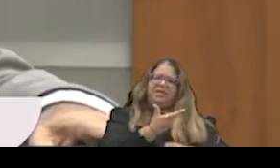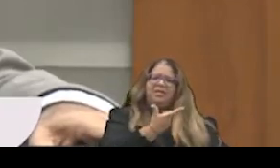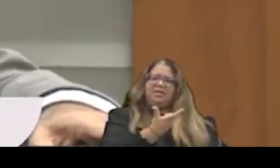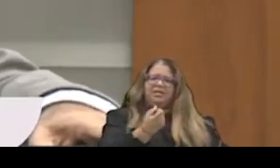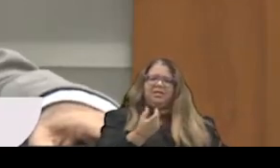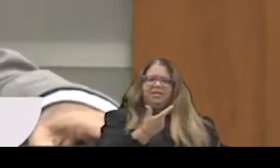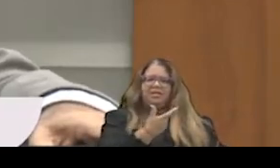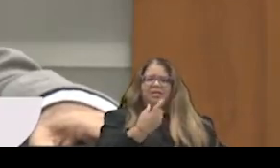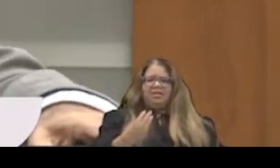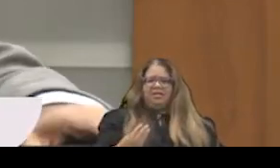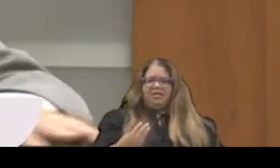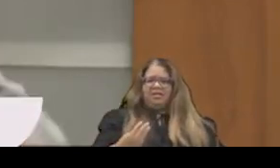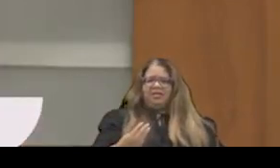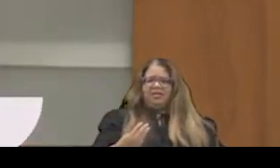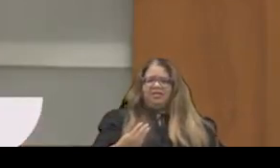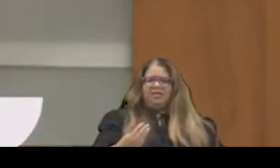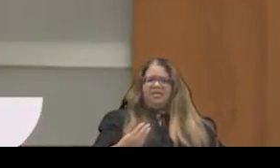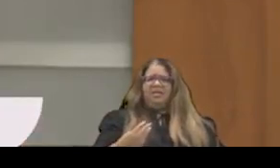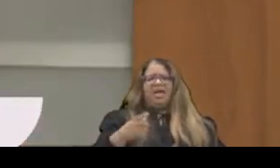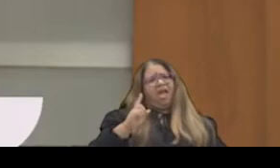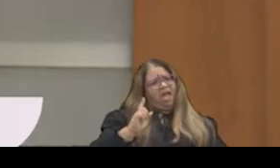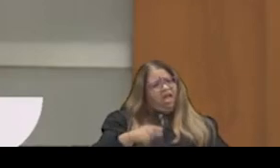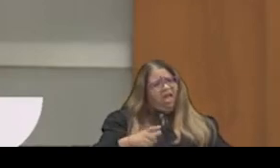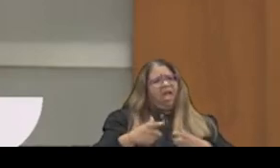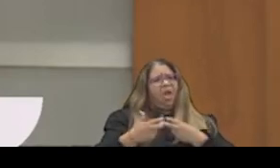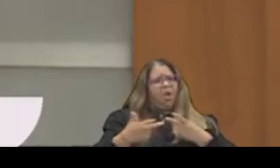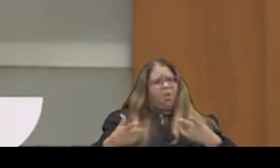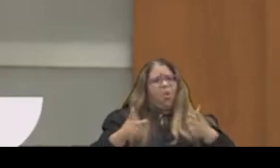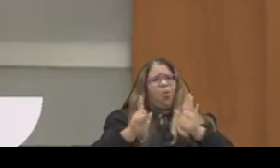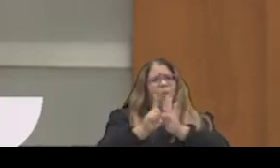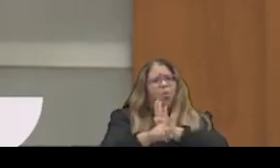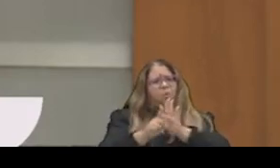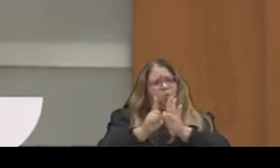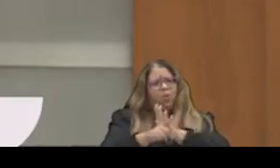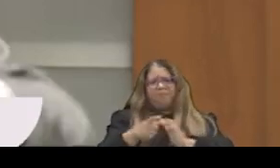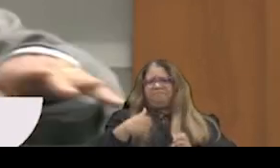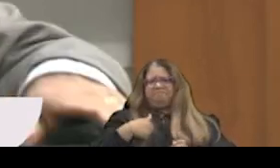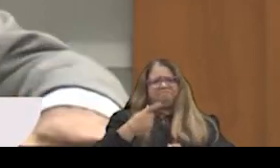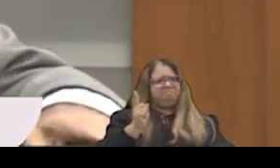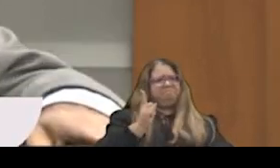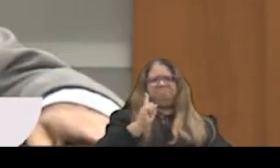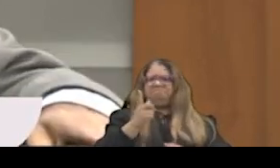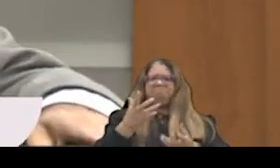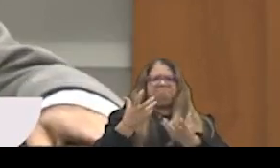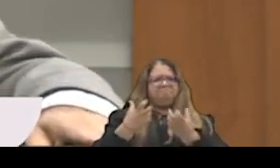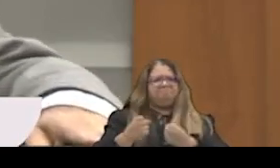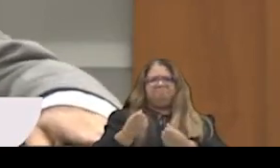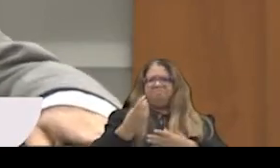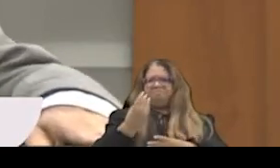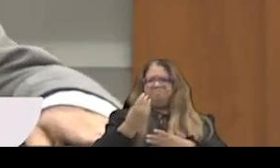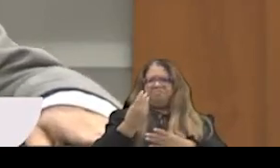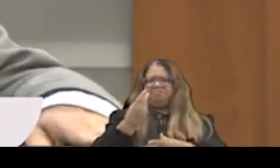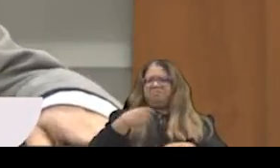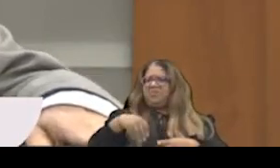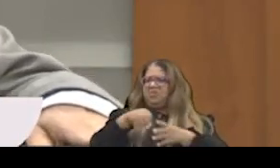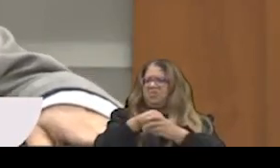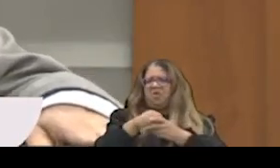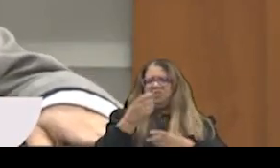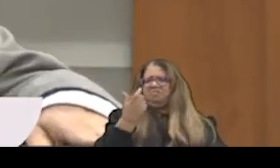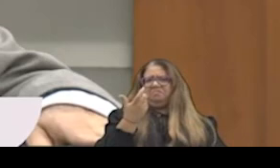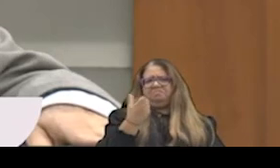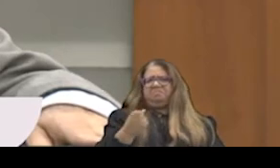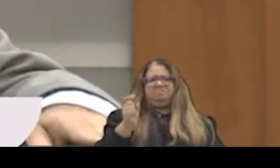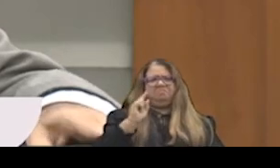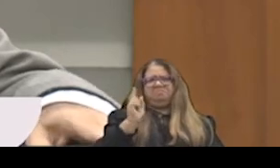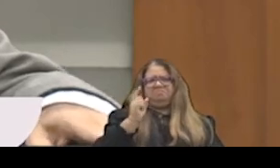2023 Então são essas as razões que que fundamentam o meu